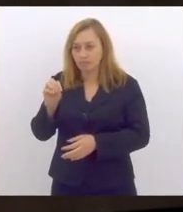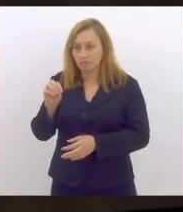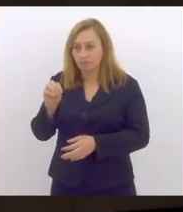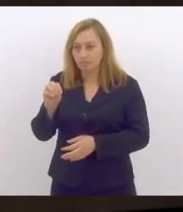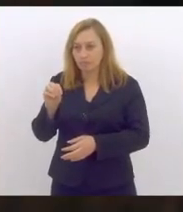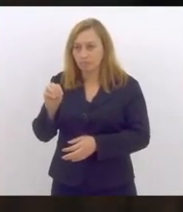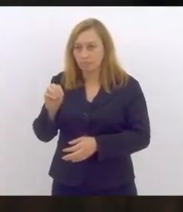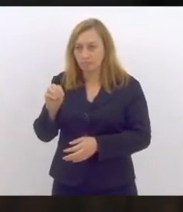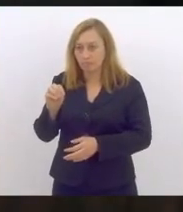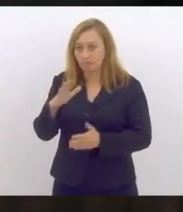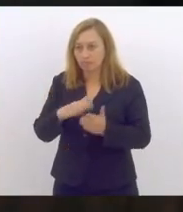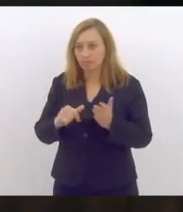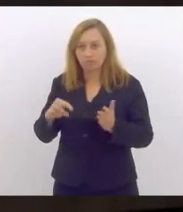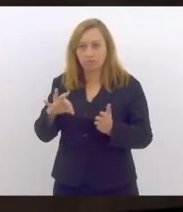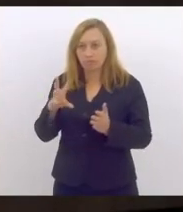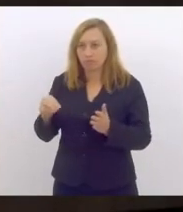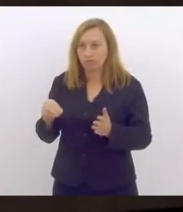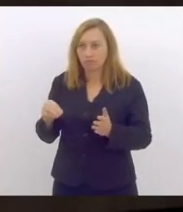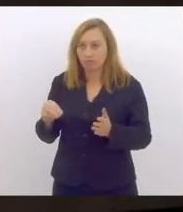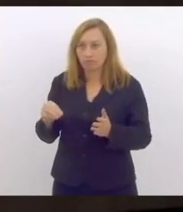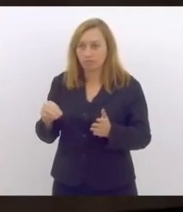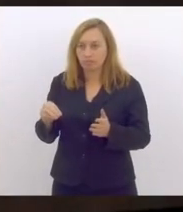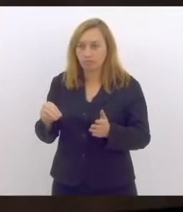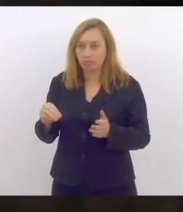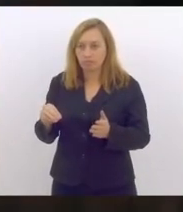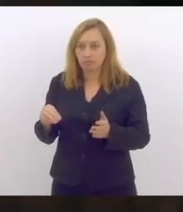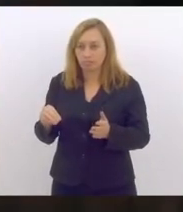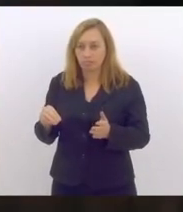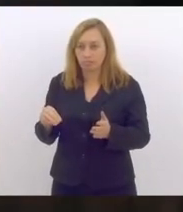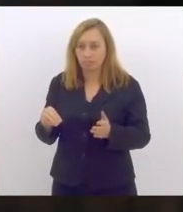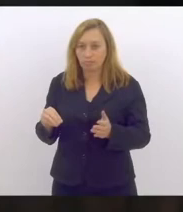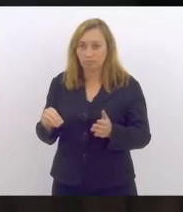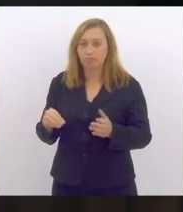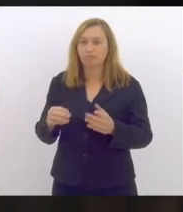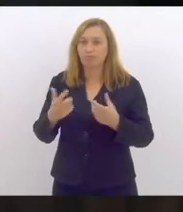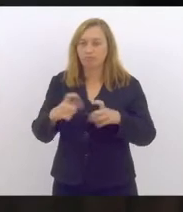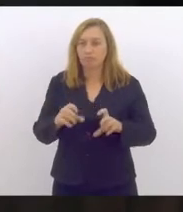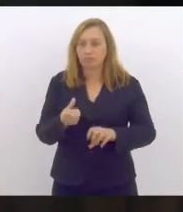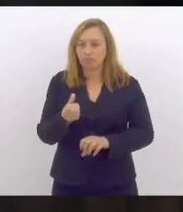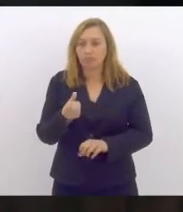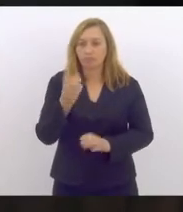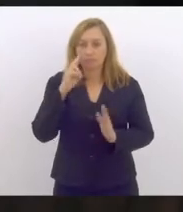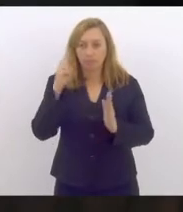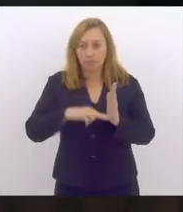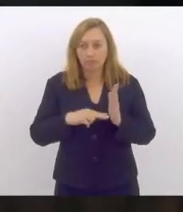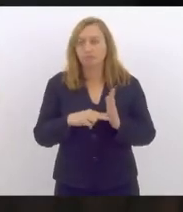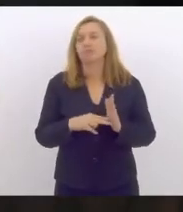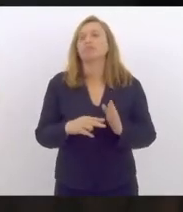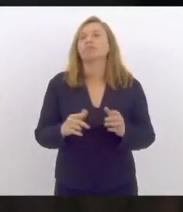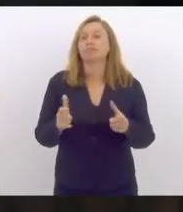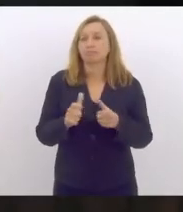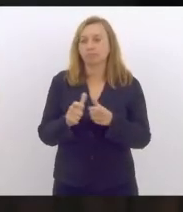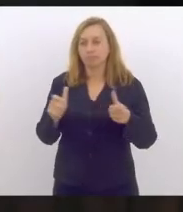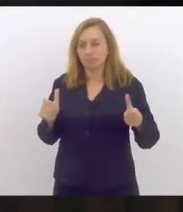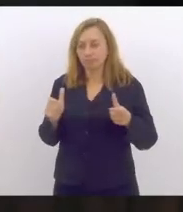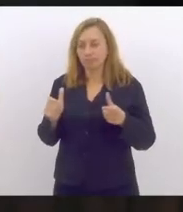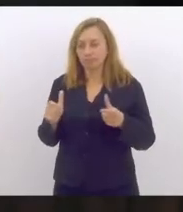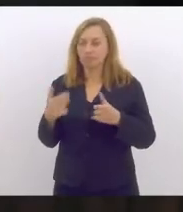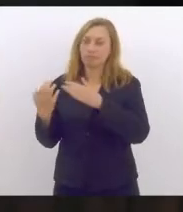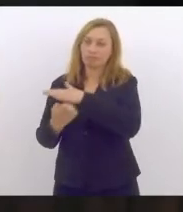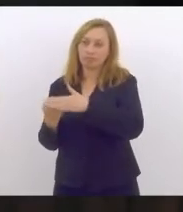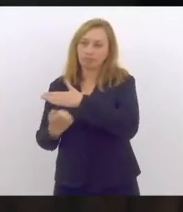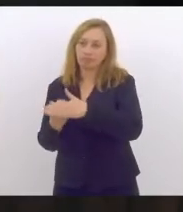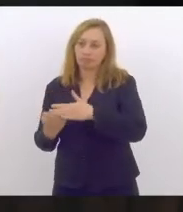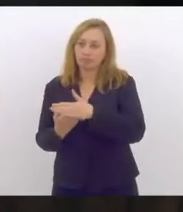médio. Tiramos tudo. A médio. Parágrafo 6º, eu vou ler para a Vossa Excelência. Quando se tratar de empresa de pequeno e médio porte, assim